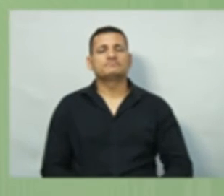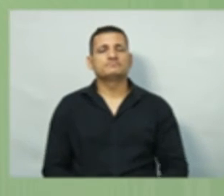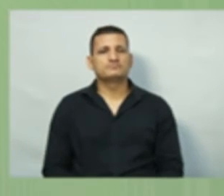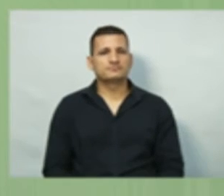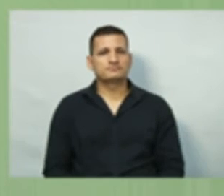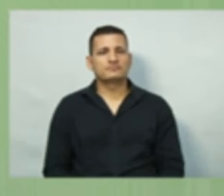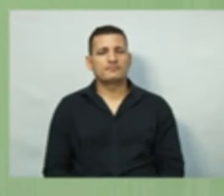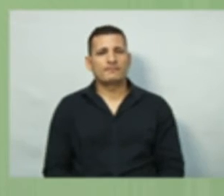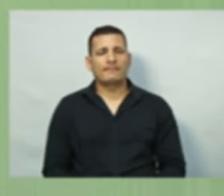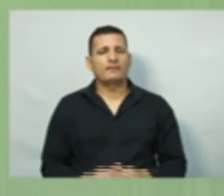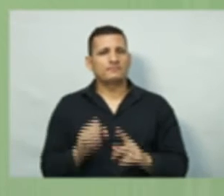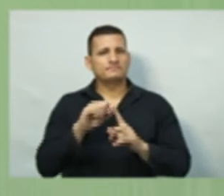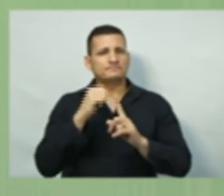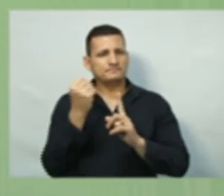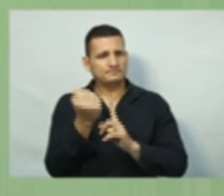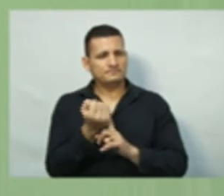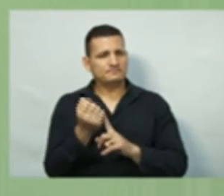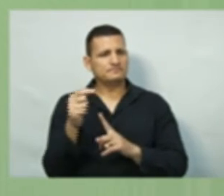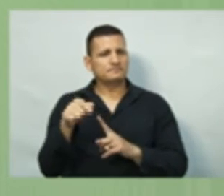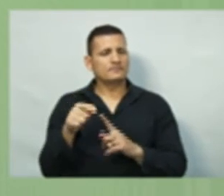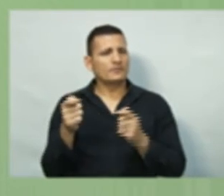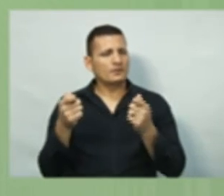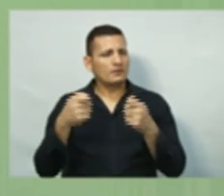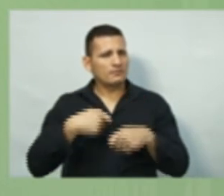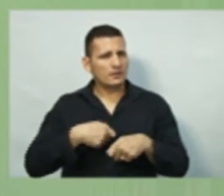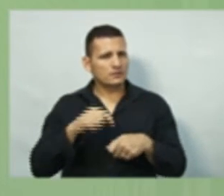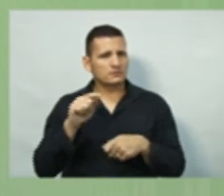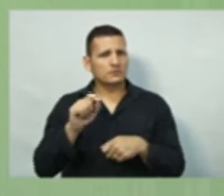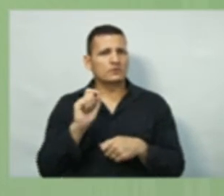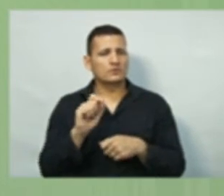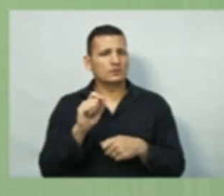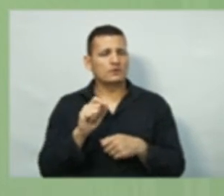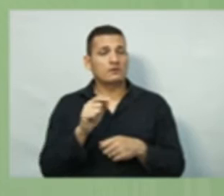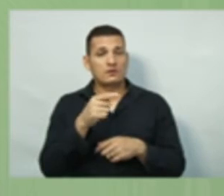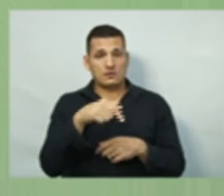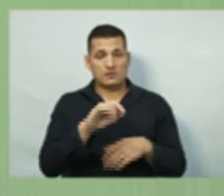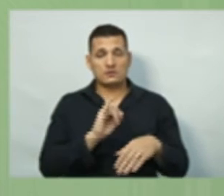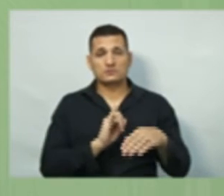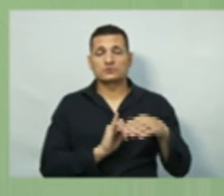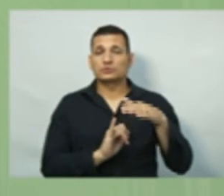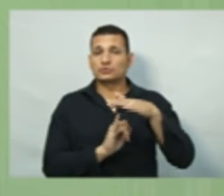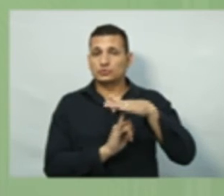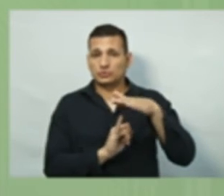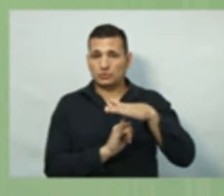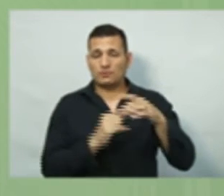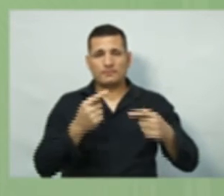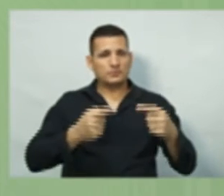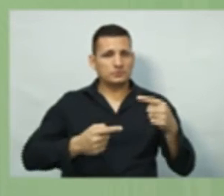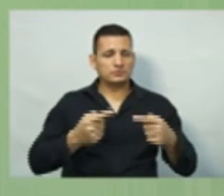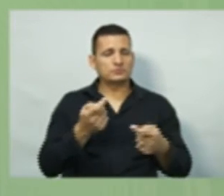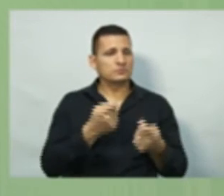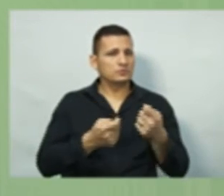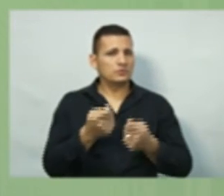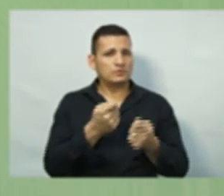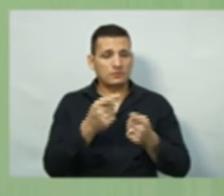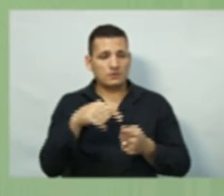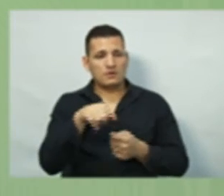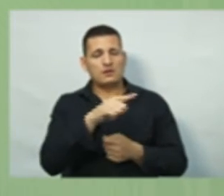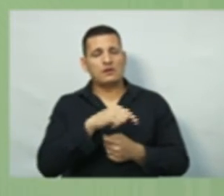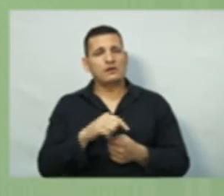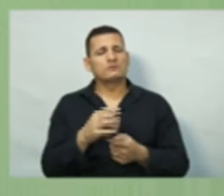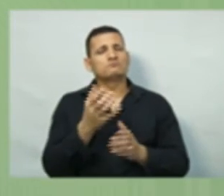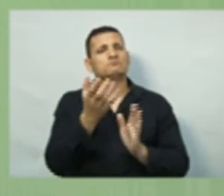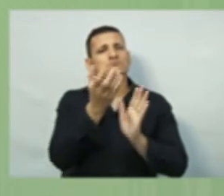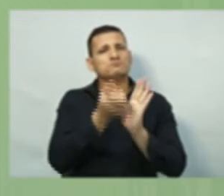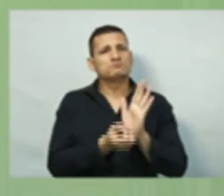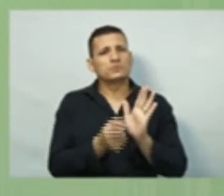Quando uma sociedade é capaz de conformar essas instituições e políticas econômicas para que elas assumam